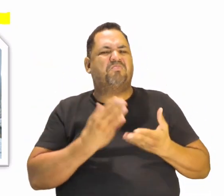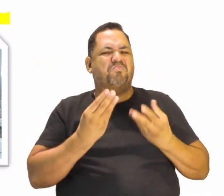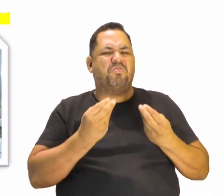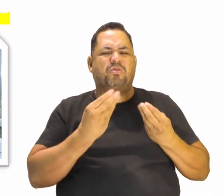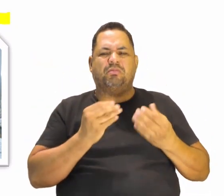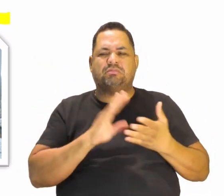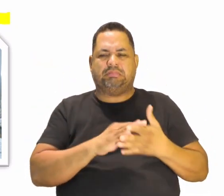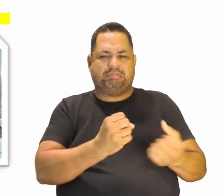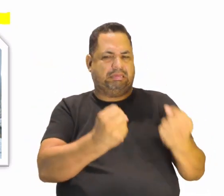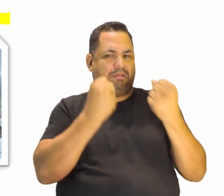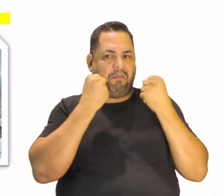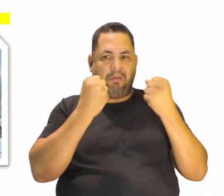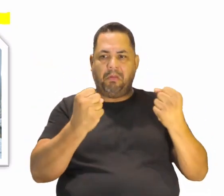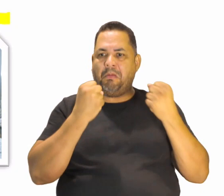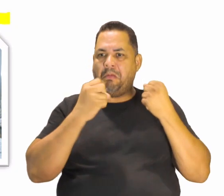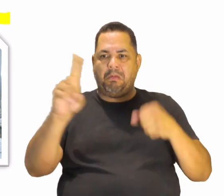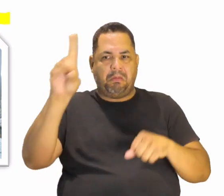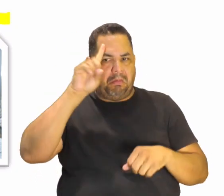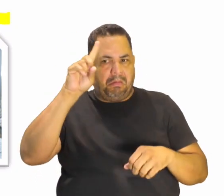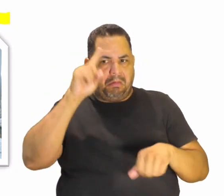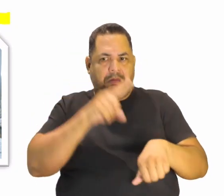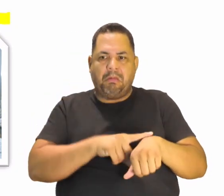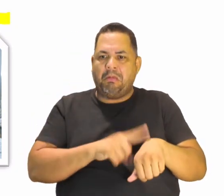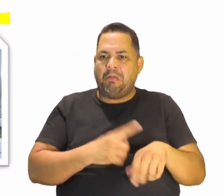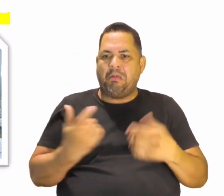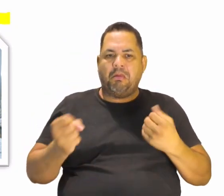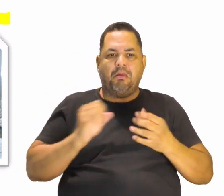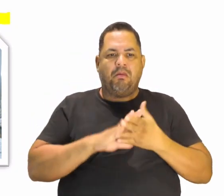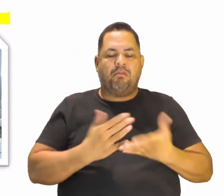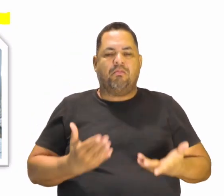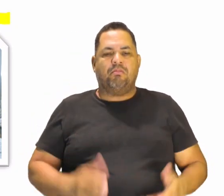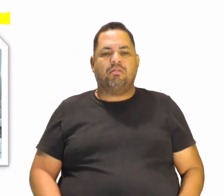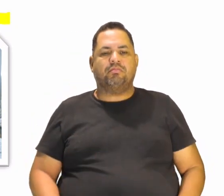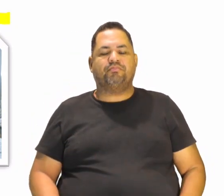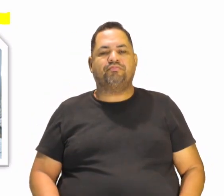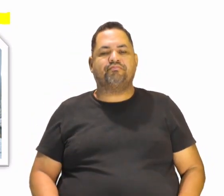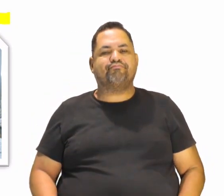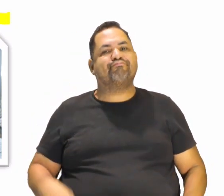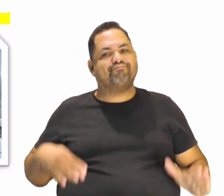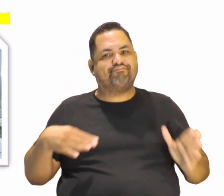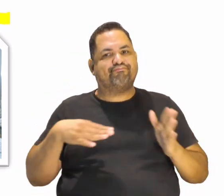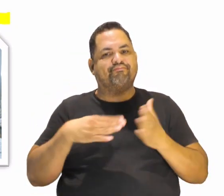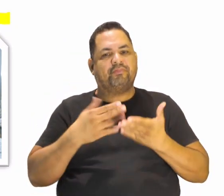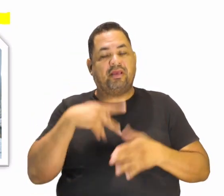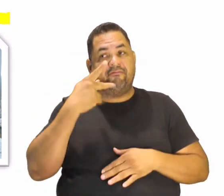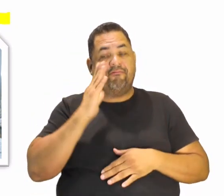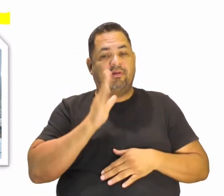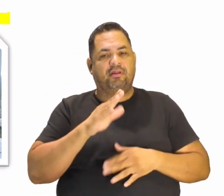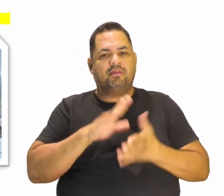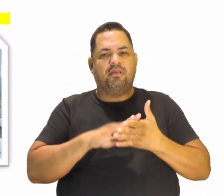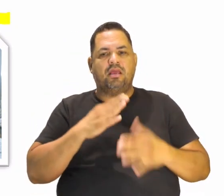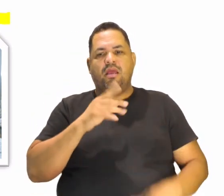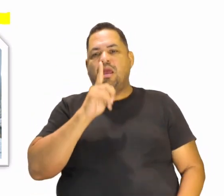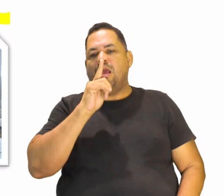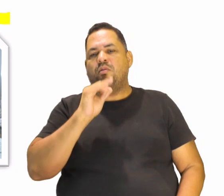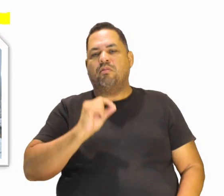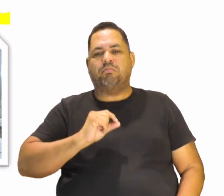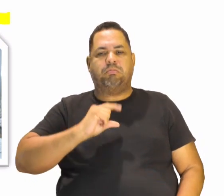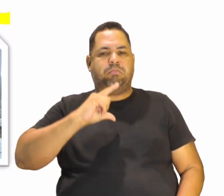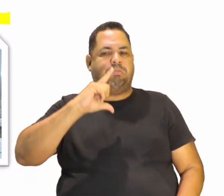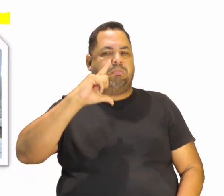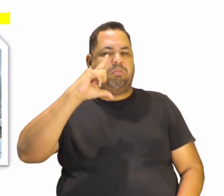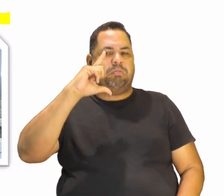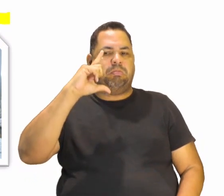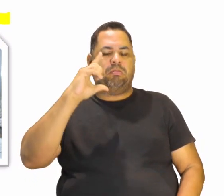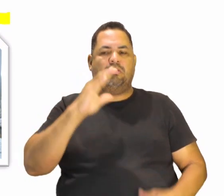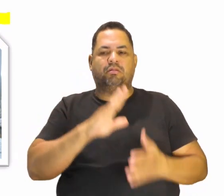excessiva, né? E aí eu já falei para vocês que até água em excesso faz mal. Então, se água em